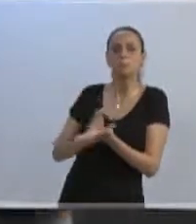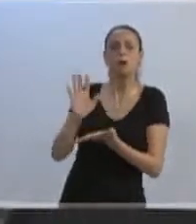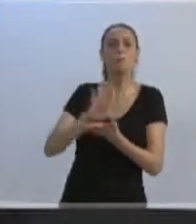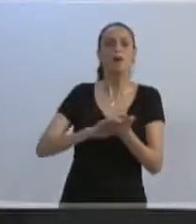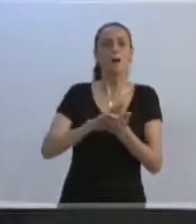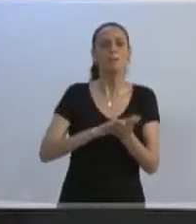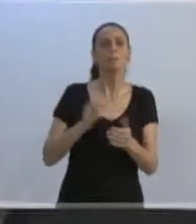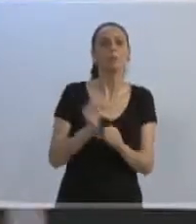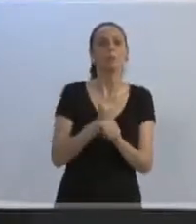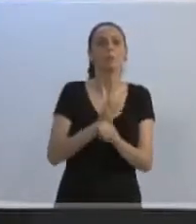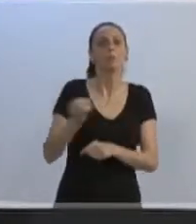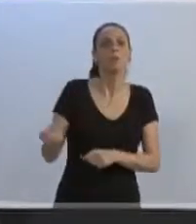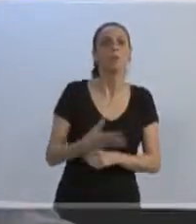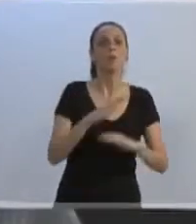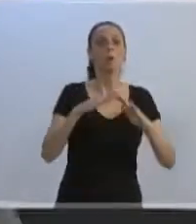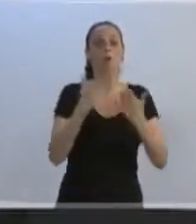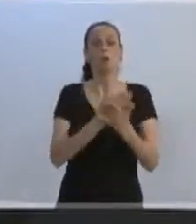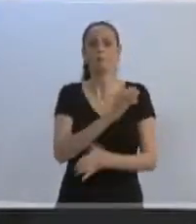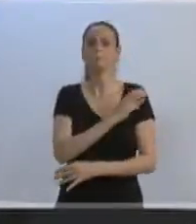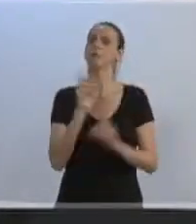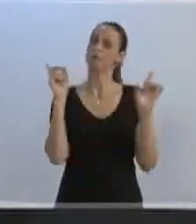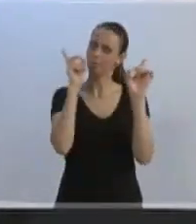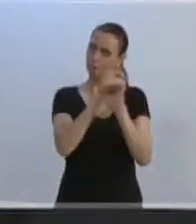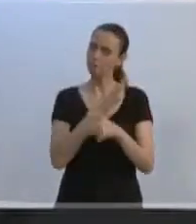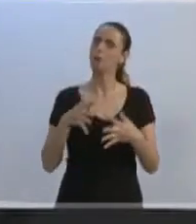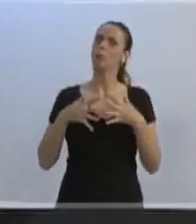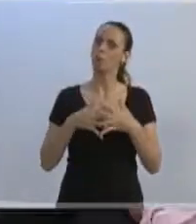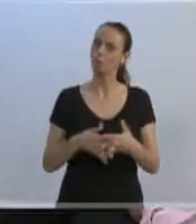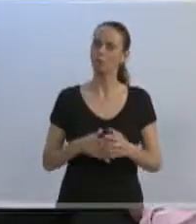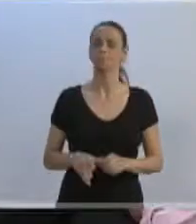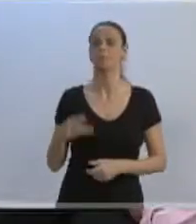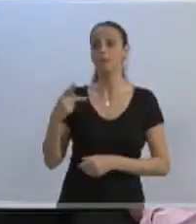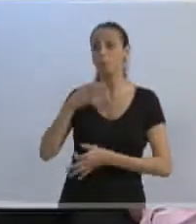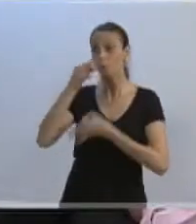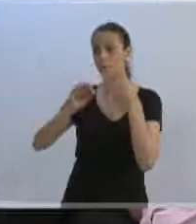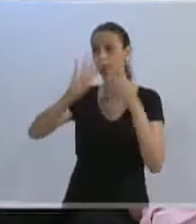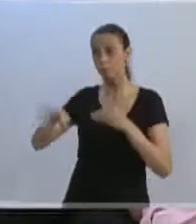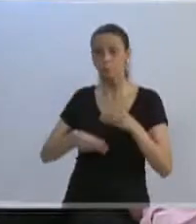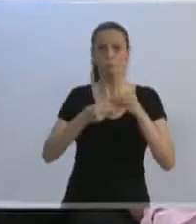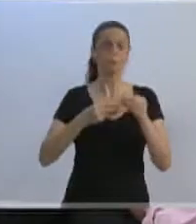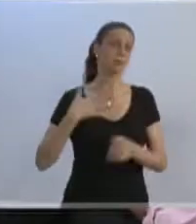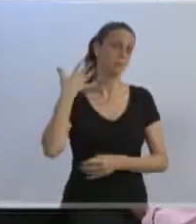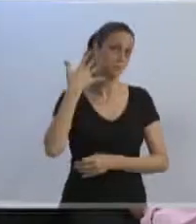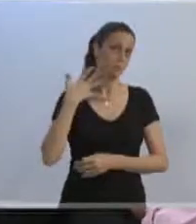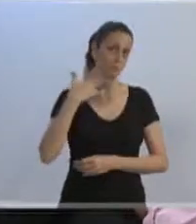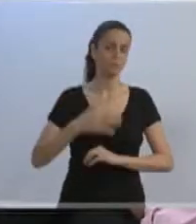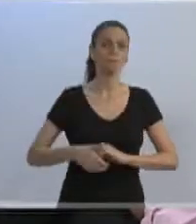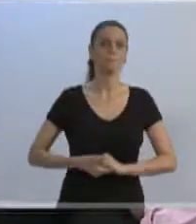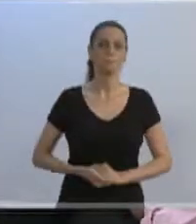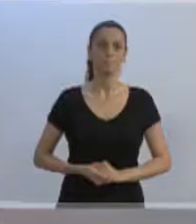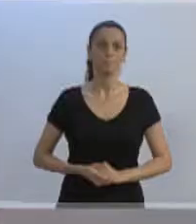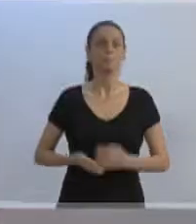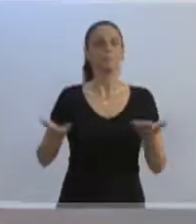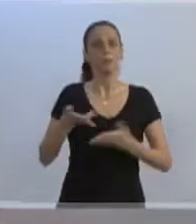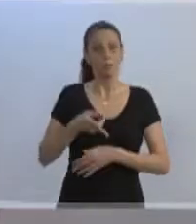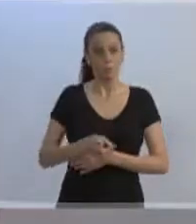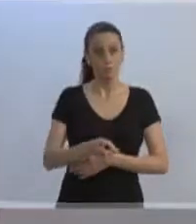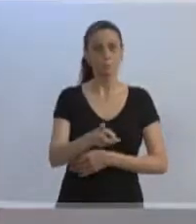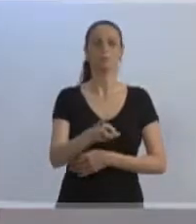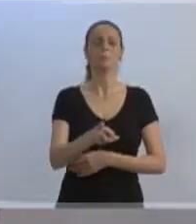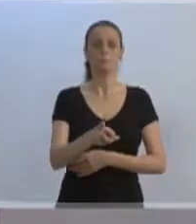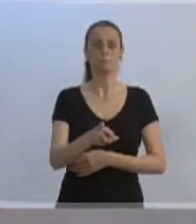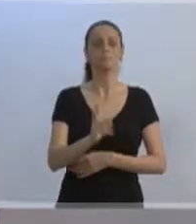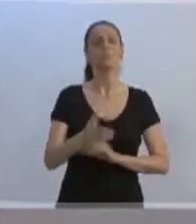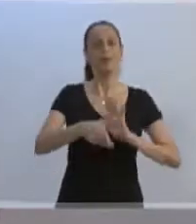mas parabéns pelo seu tenho brigado vereador ito inclua só fala 'ah meu pronunciamento e quero dar continuidade como